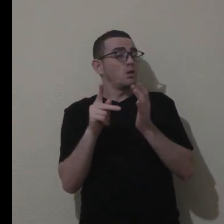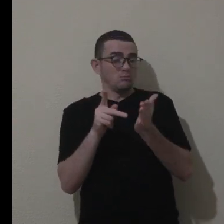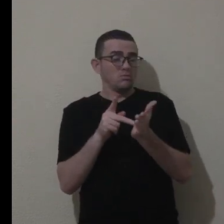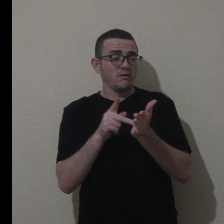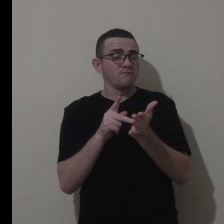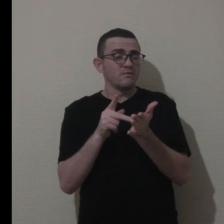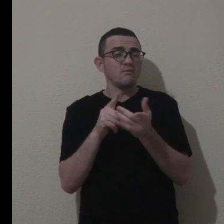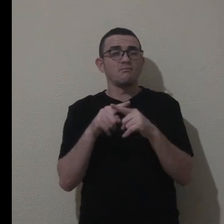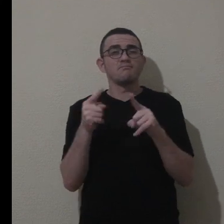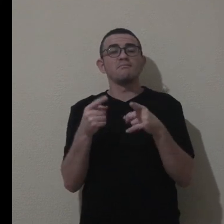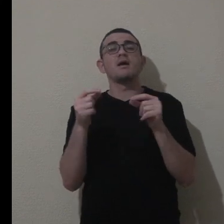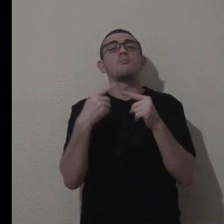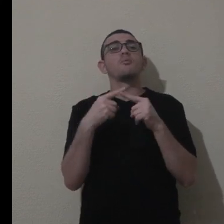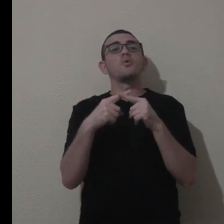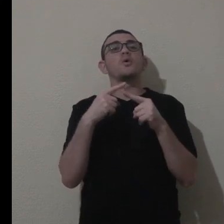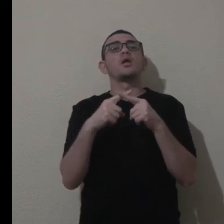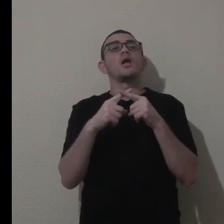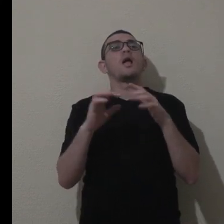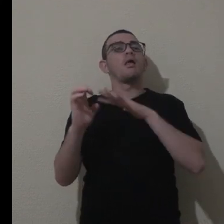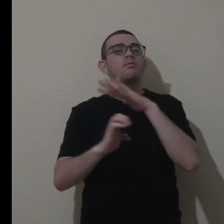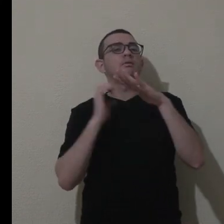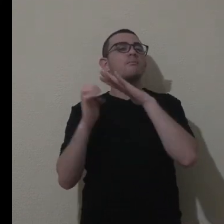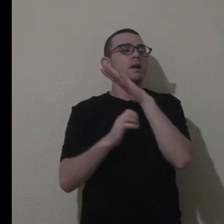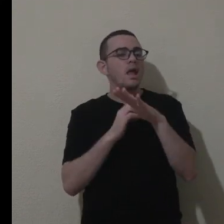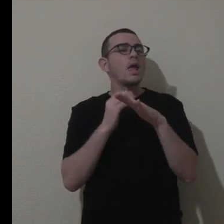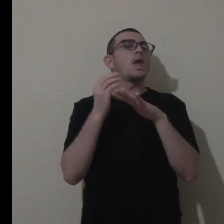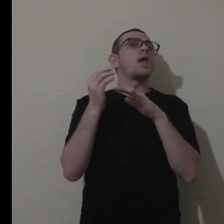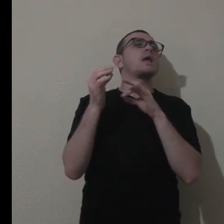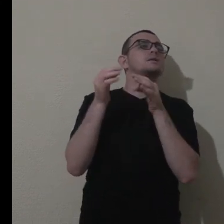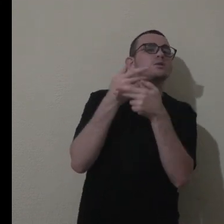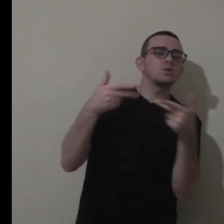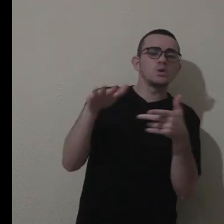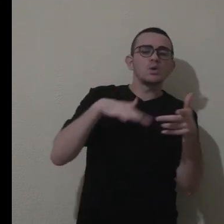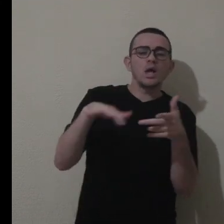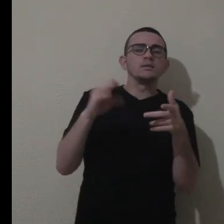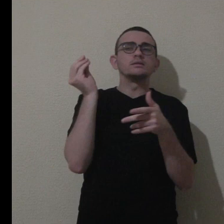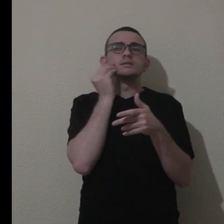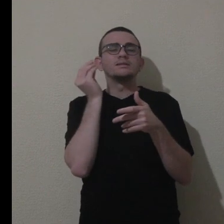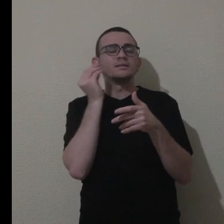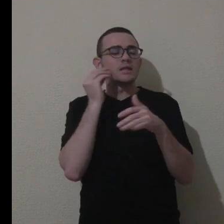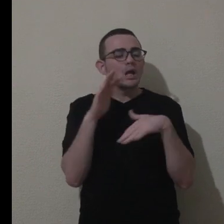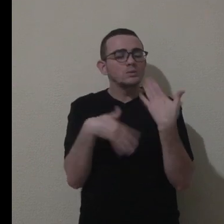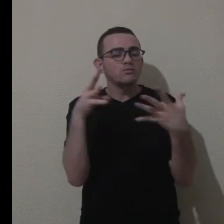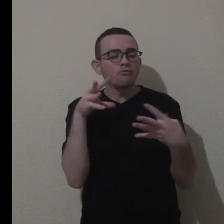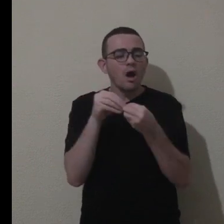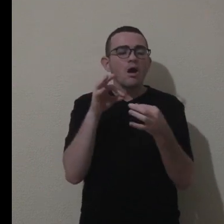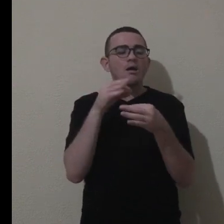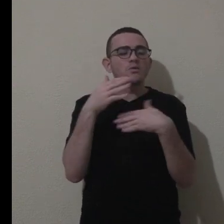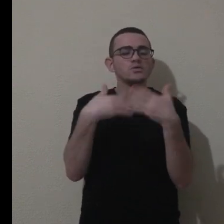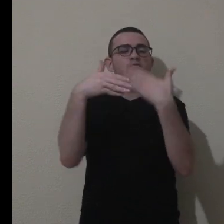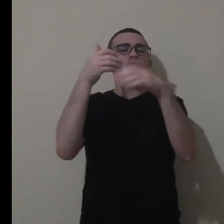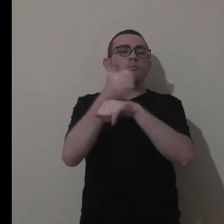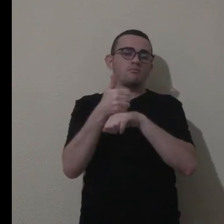ser verdade, porque é nas organizações que tentam sistematizar esse ramo de